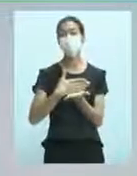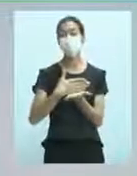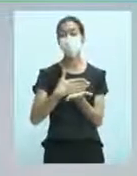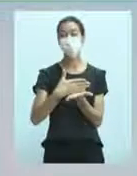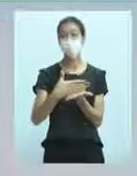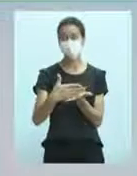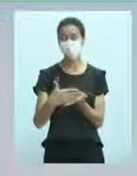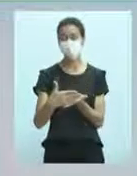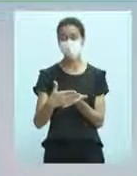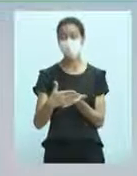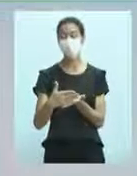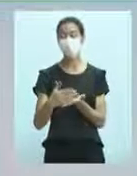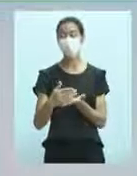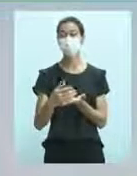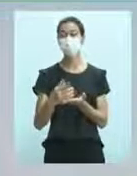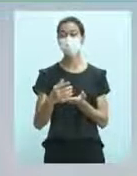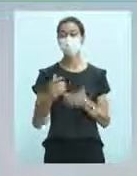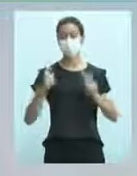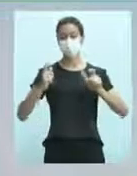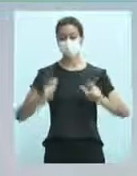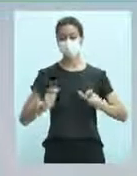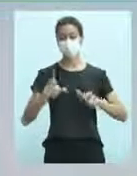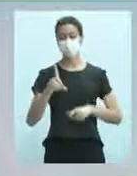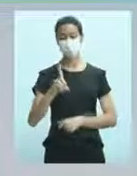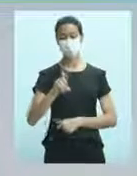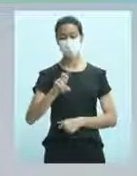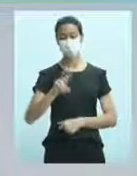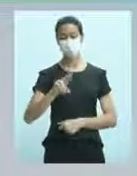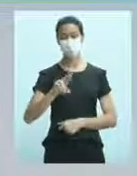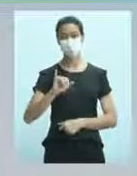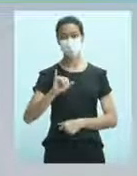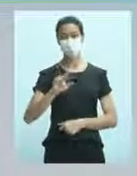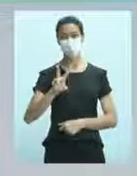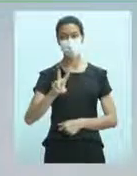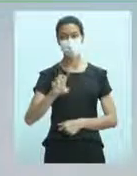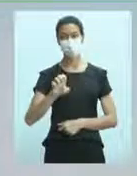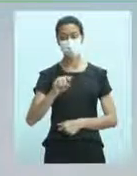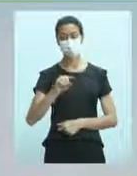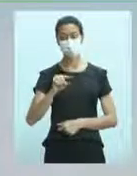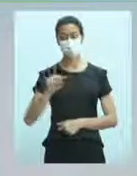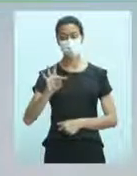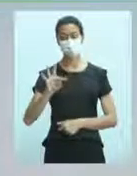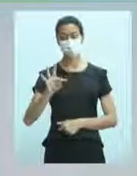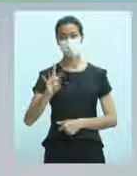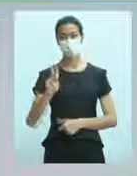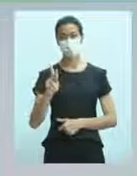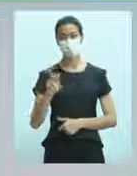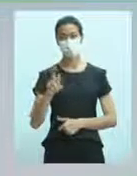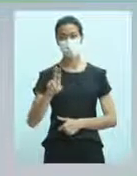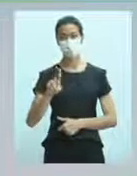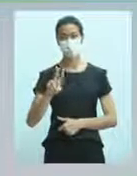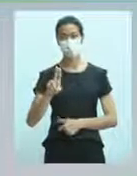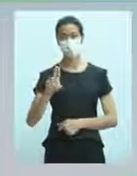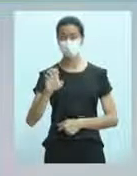o drive tron que a gente que nós anunciamos há poucos dias atrás aqui em campo grande está sendo um sucesso